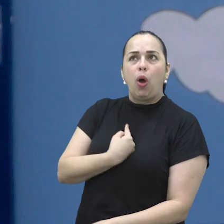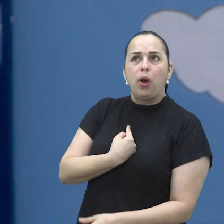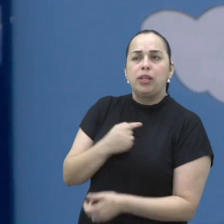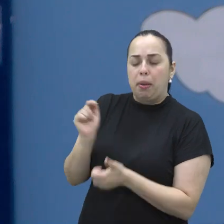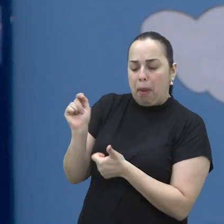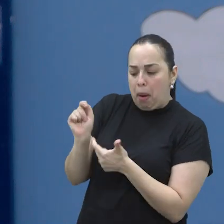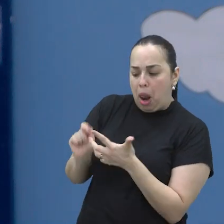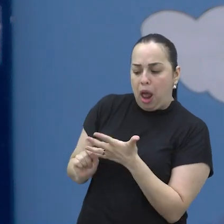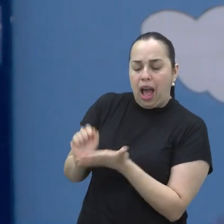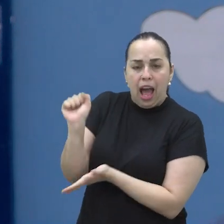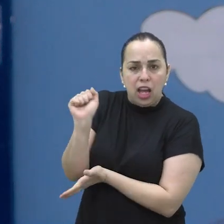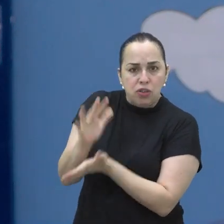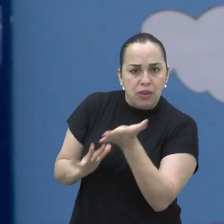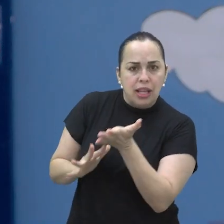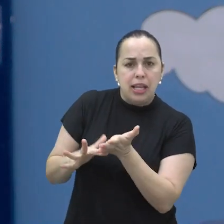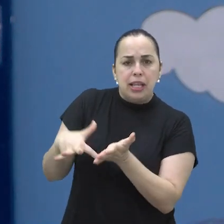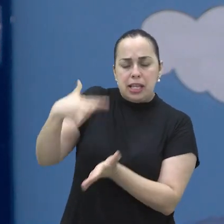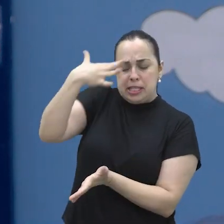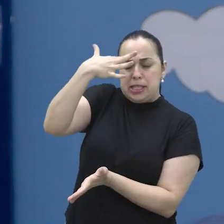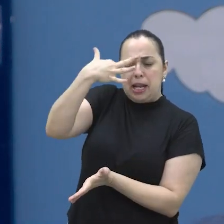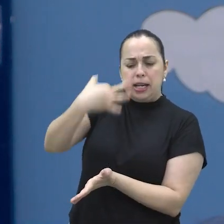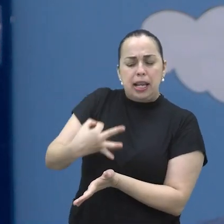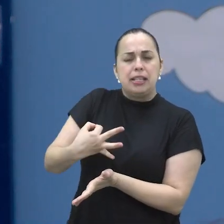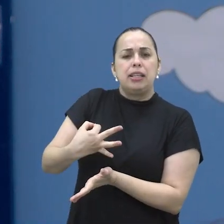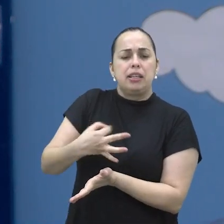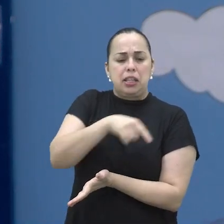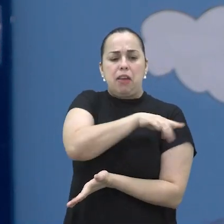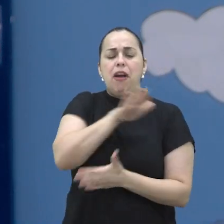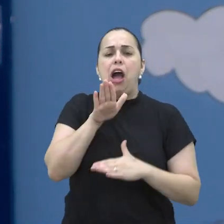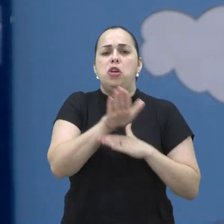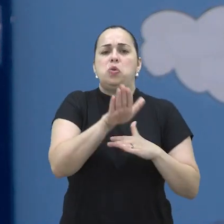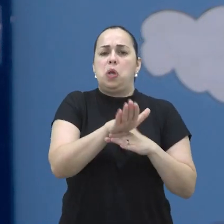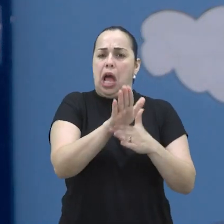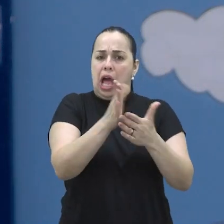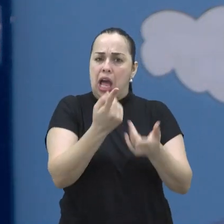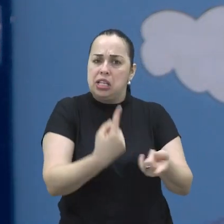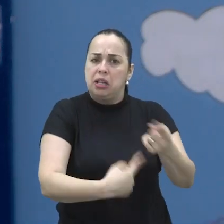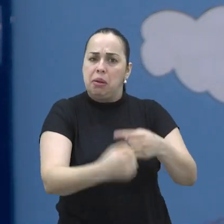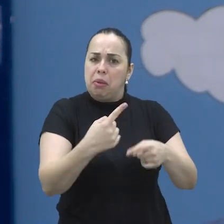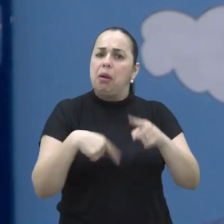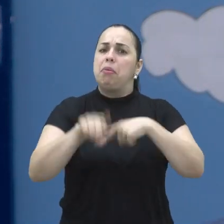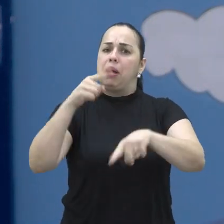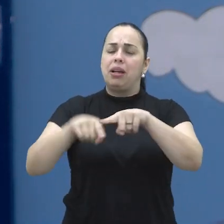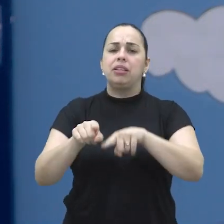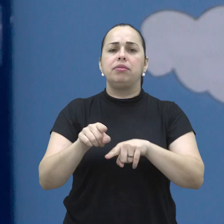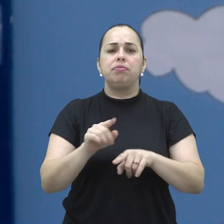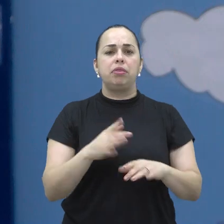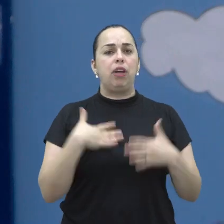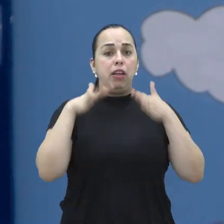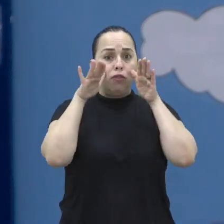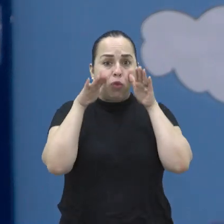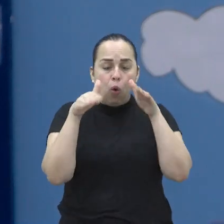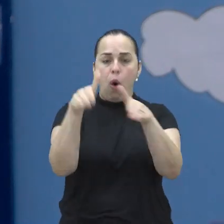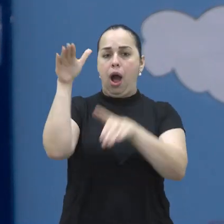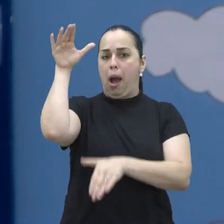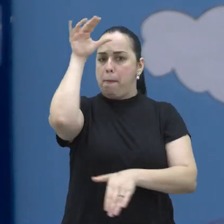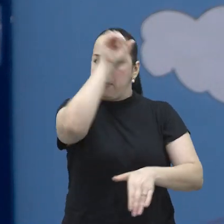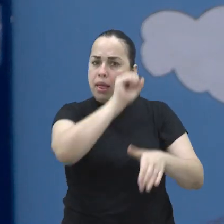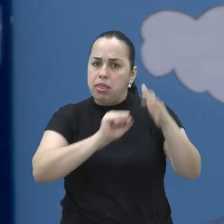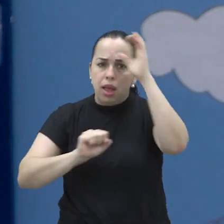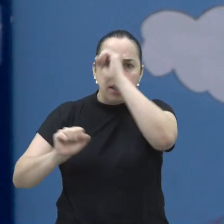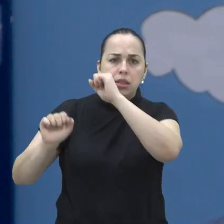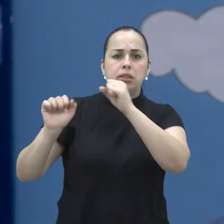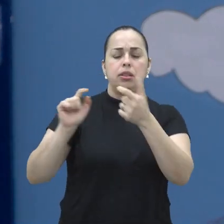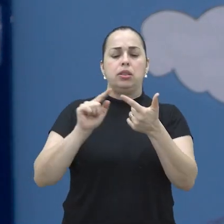tem assim, absoluta certeza que seria o melhor desenvolvimento na sala de aula, né? As crianças se concentrariam mais, as